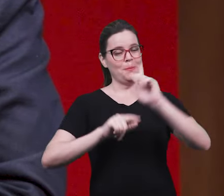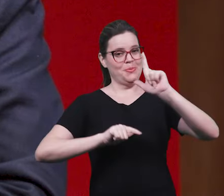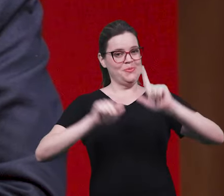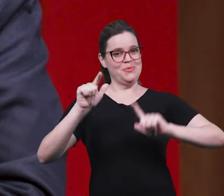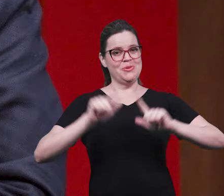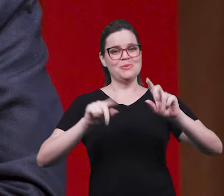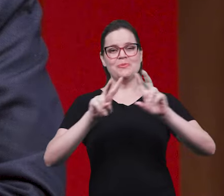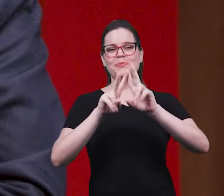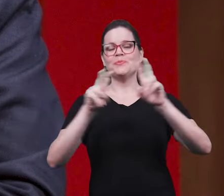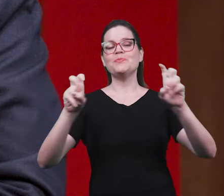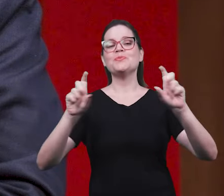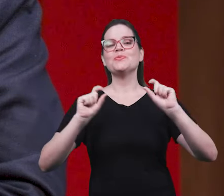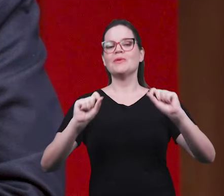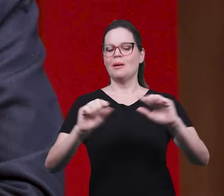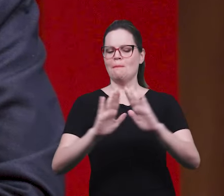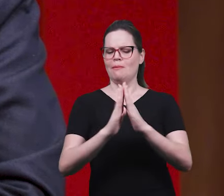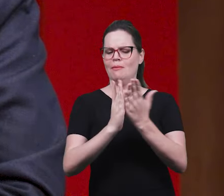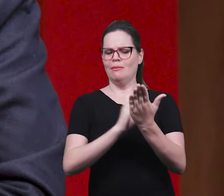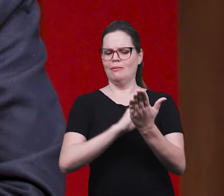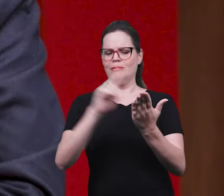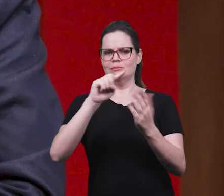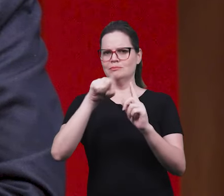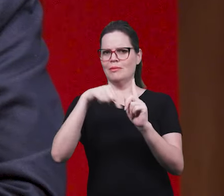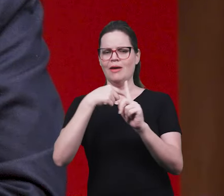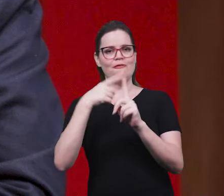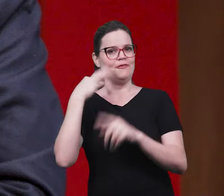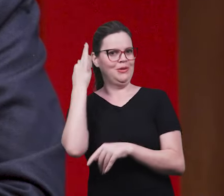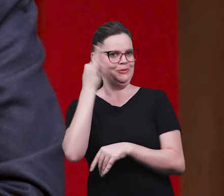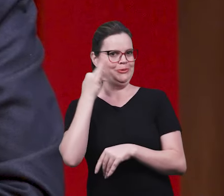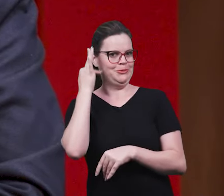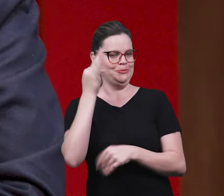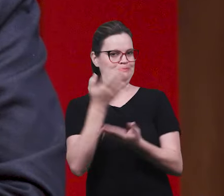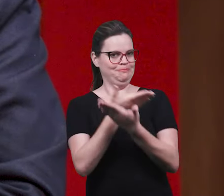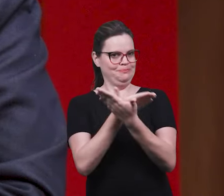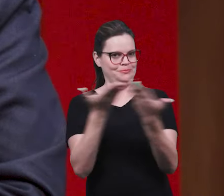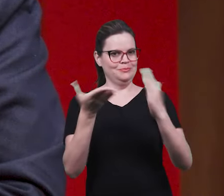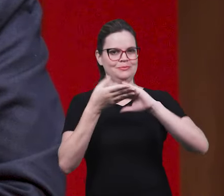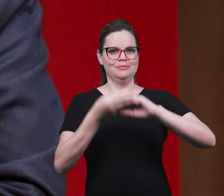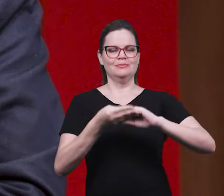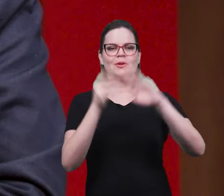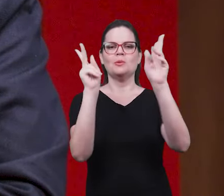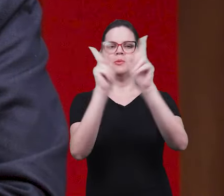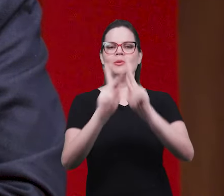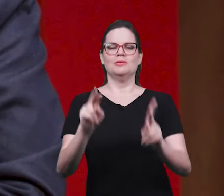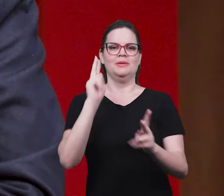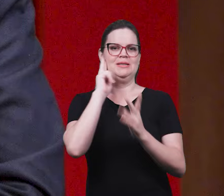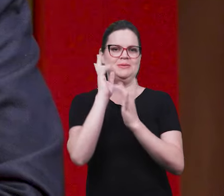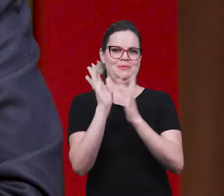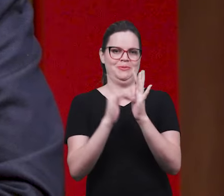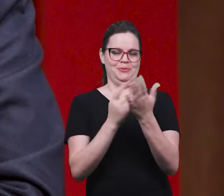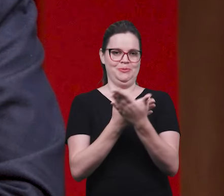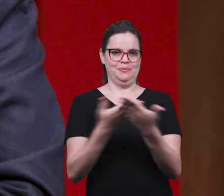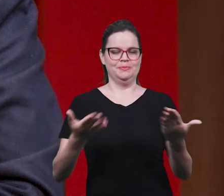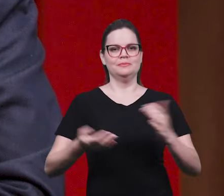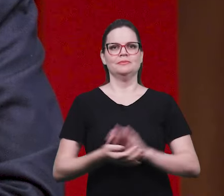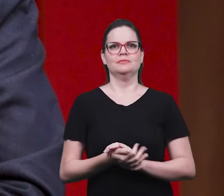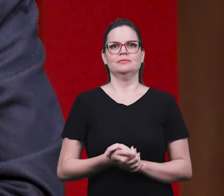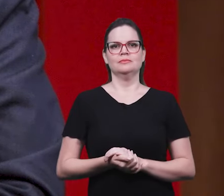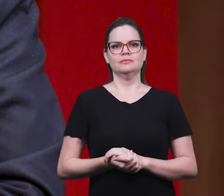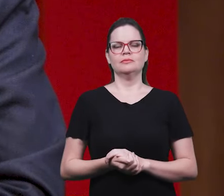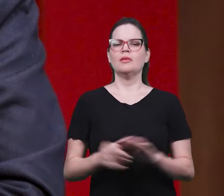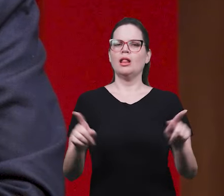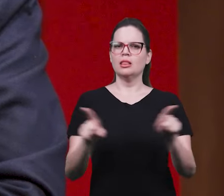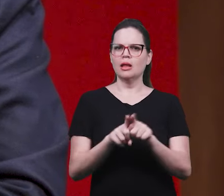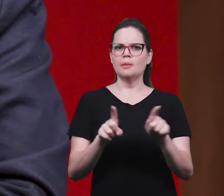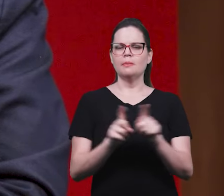Este programa é A Bíblia e a Filosofia. Eu saúdo a todos com a paz do Senhor Jesus. Nós estamos presentes